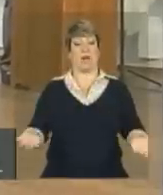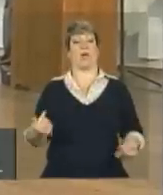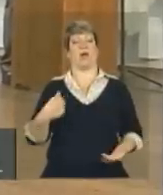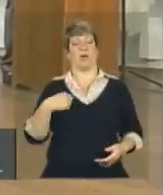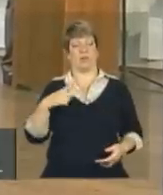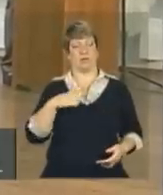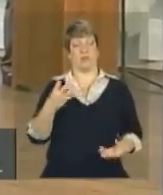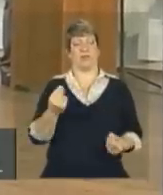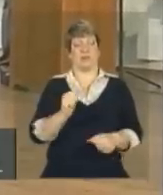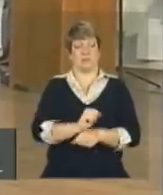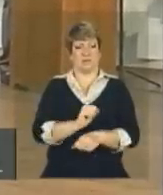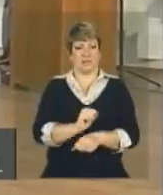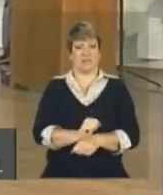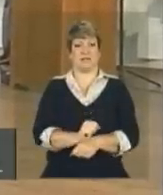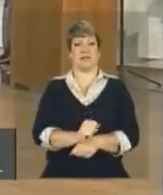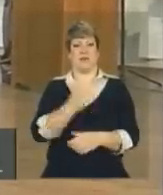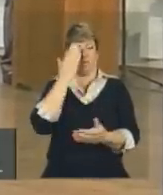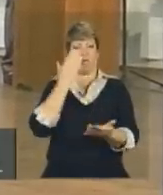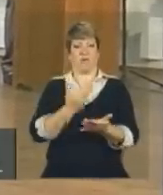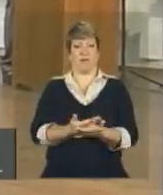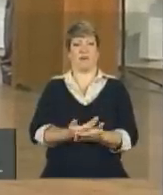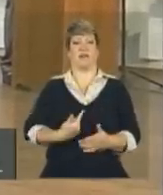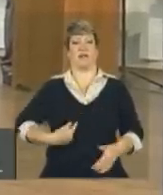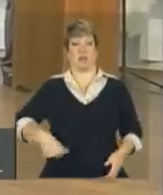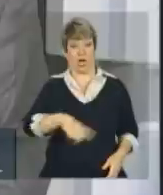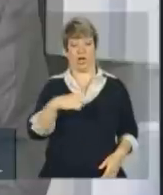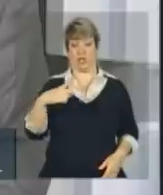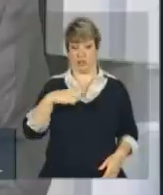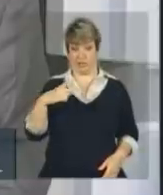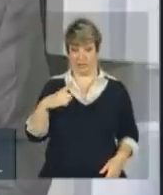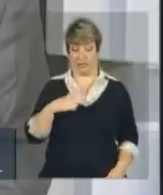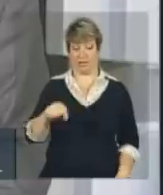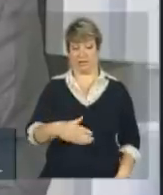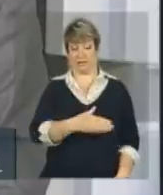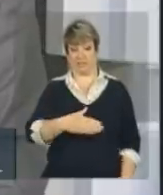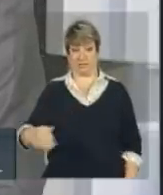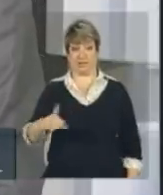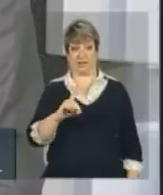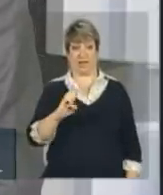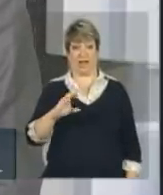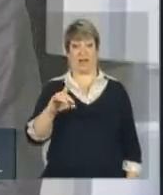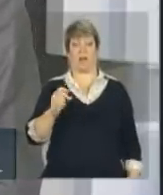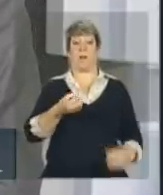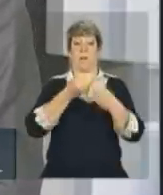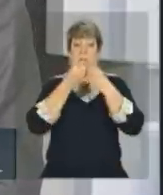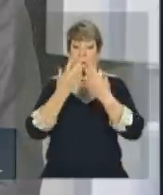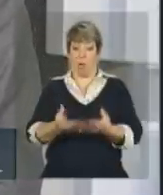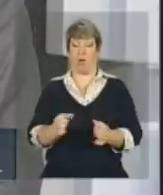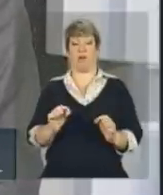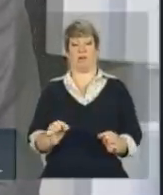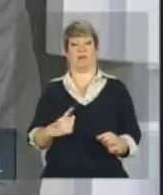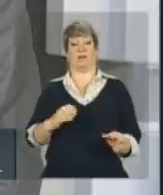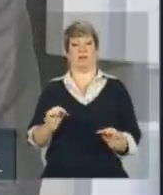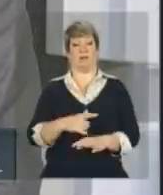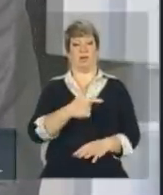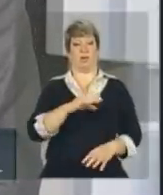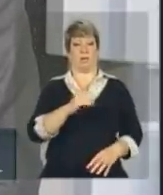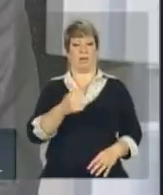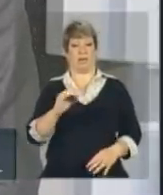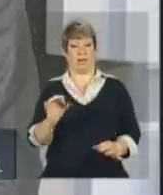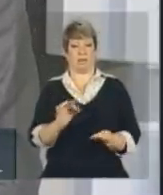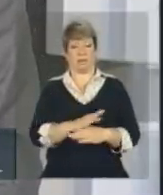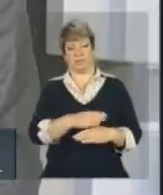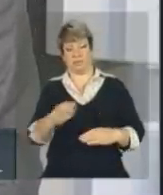muito esperançoso, que nós tivemos uma década boa, que se encerrou em 2010, teremos